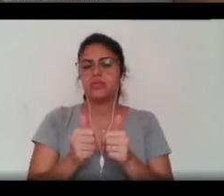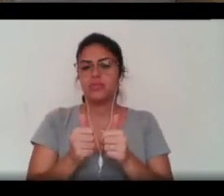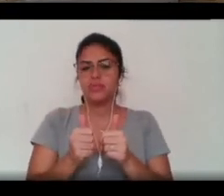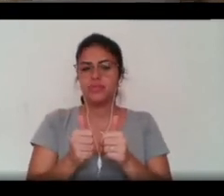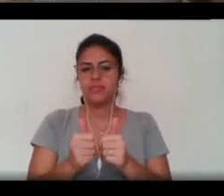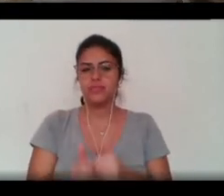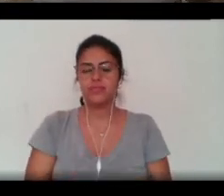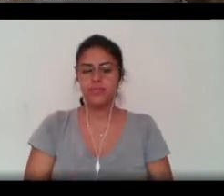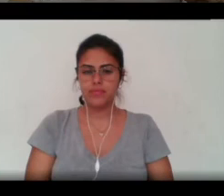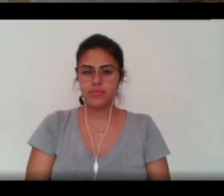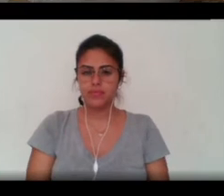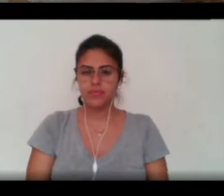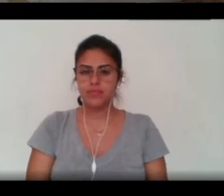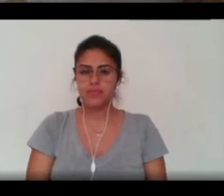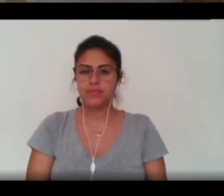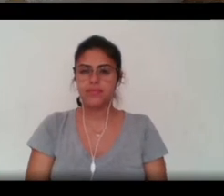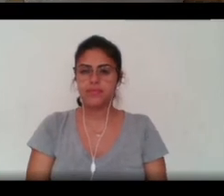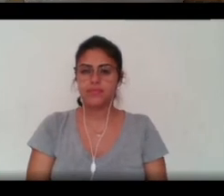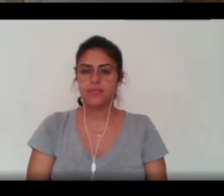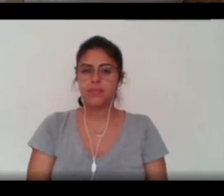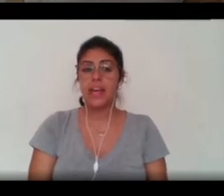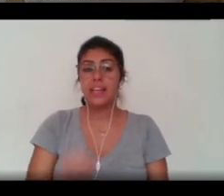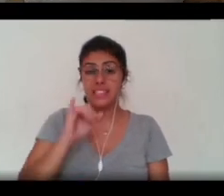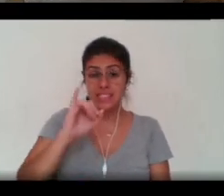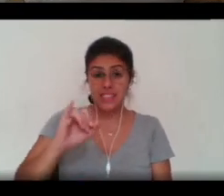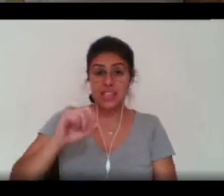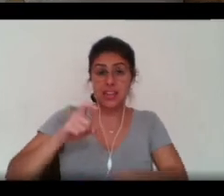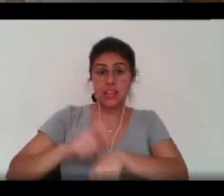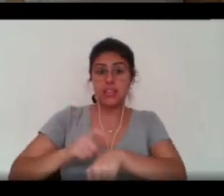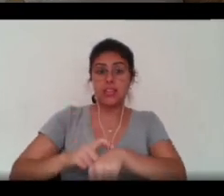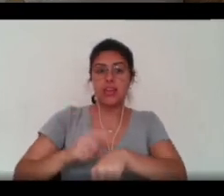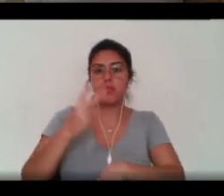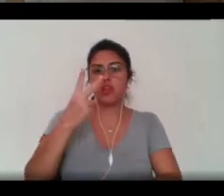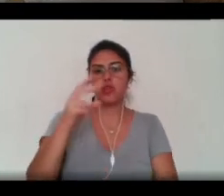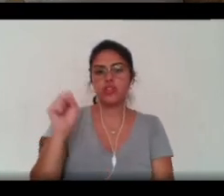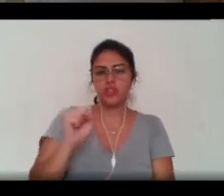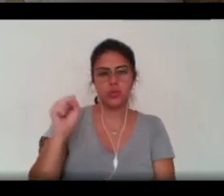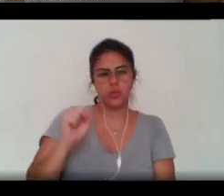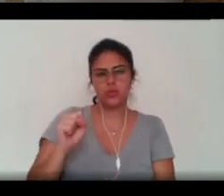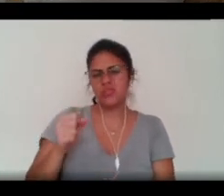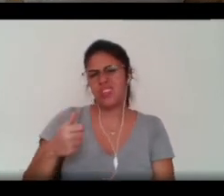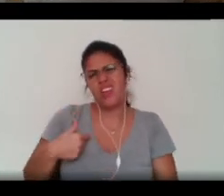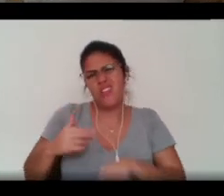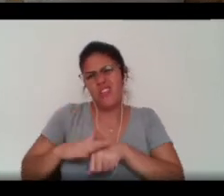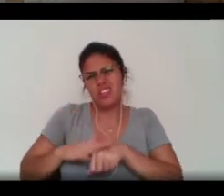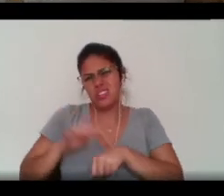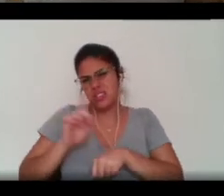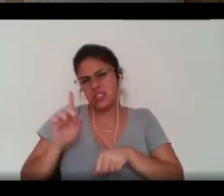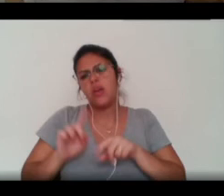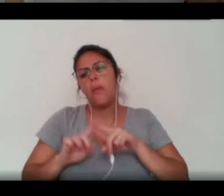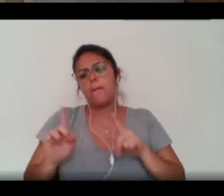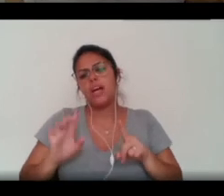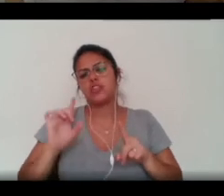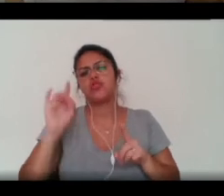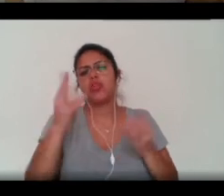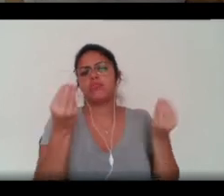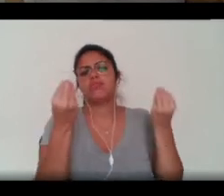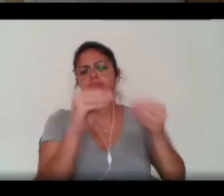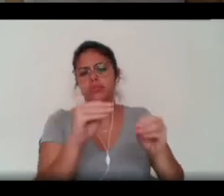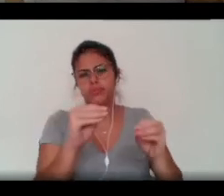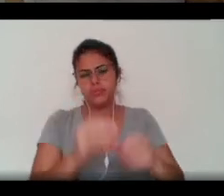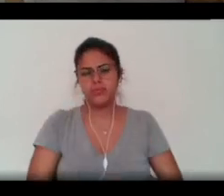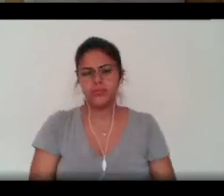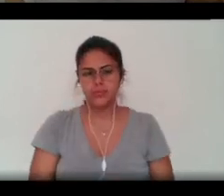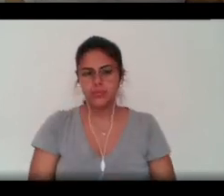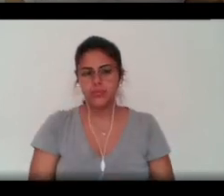em T igual a 2 segundos. Na letra B, eu não vou fazer, mas eu vou deixar só esquematizado aqui, né? Ele fala que em T igual a